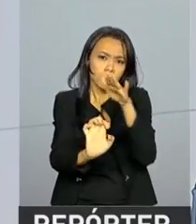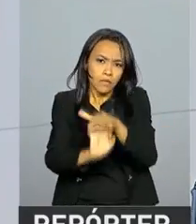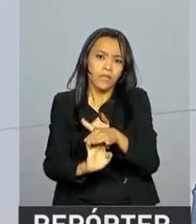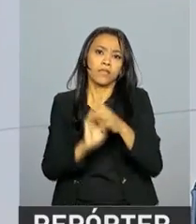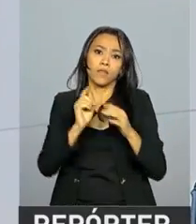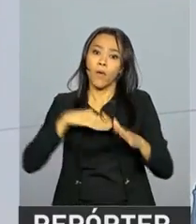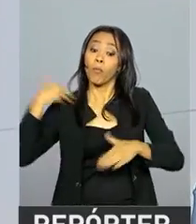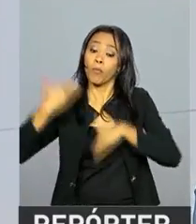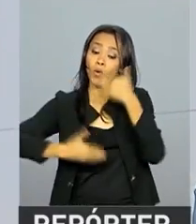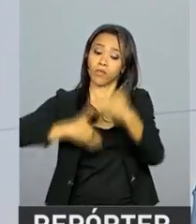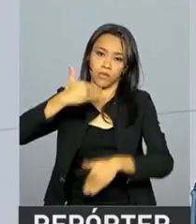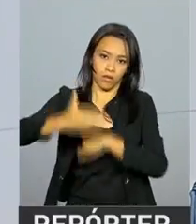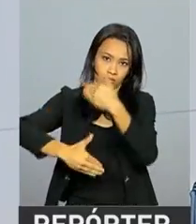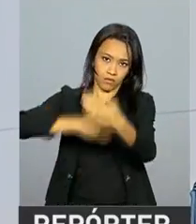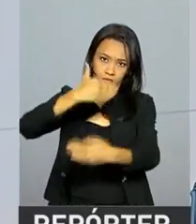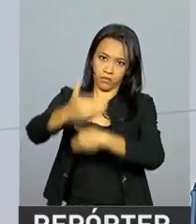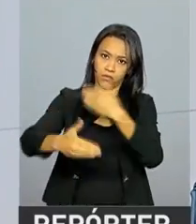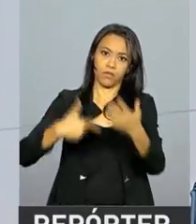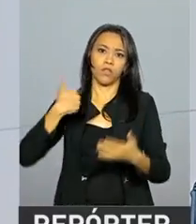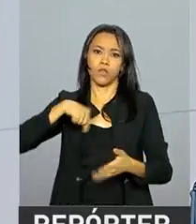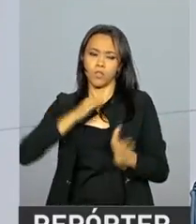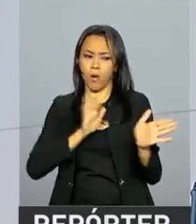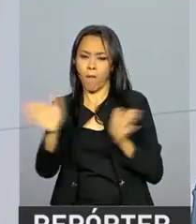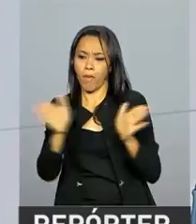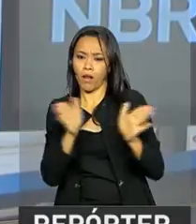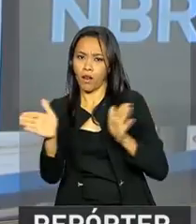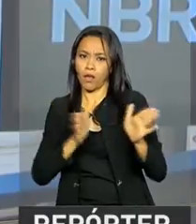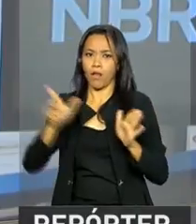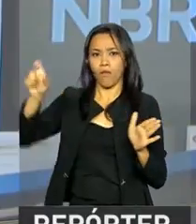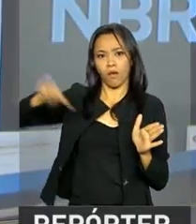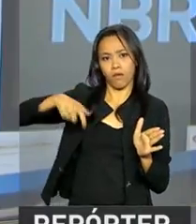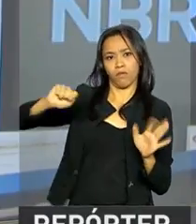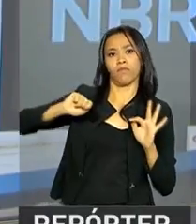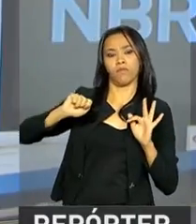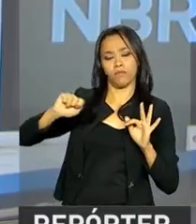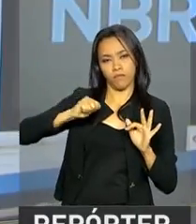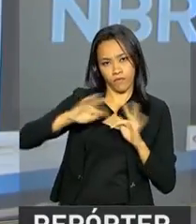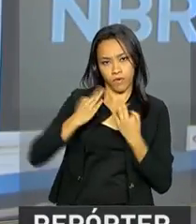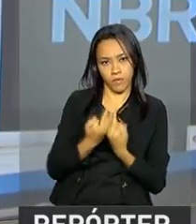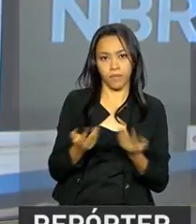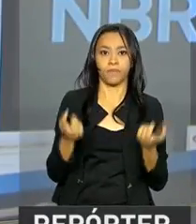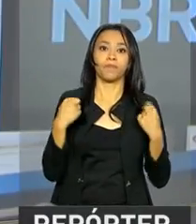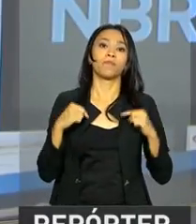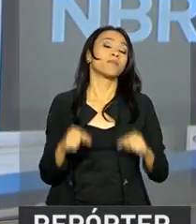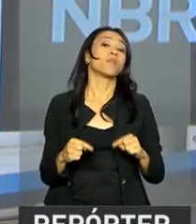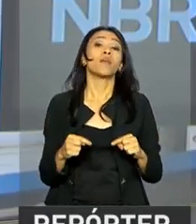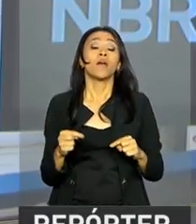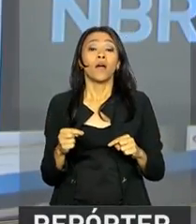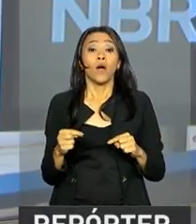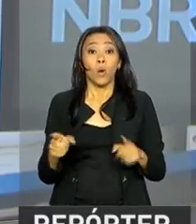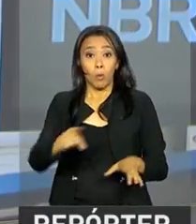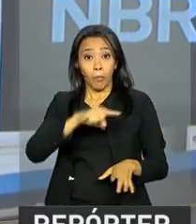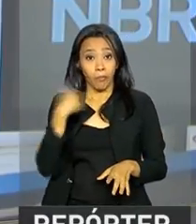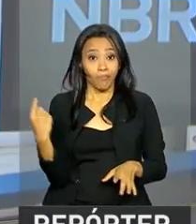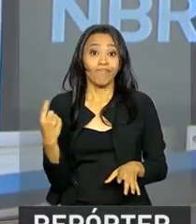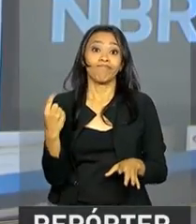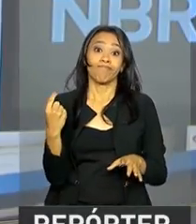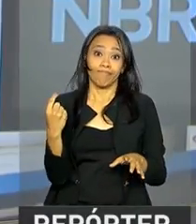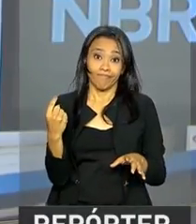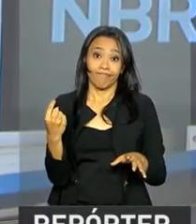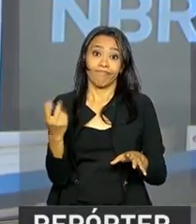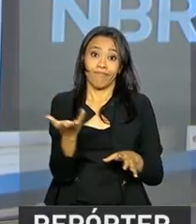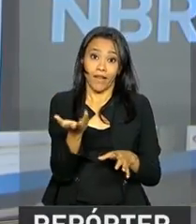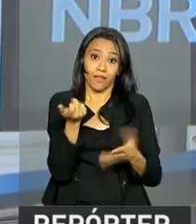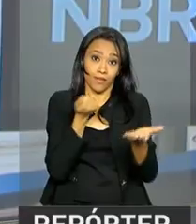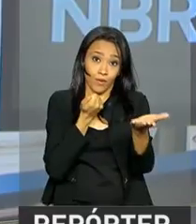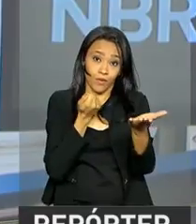processo que nós estamos fazendo paralelo também ao Bolsa Família e olha o prazo para o pagamento do documento de arrecadação